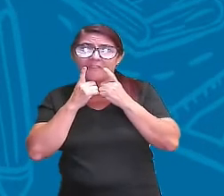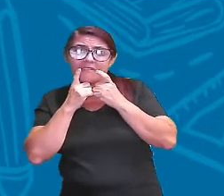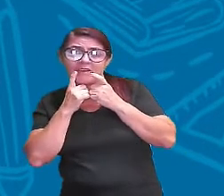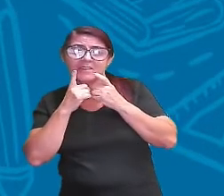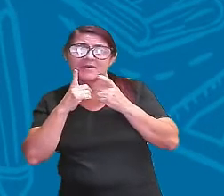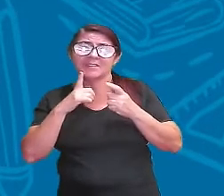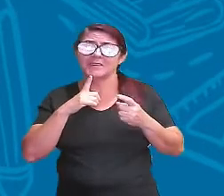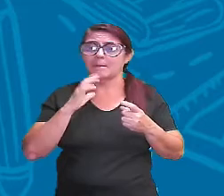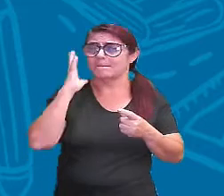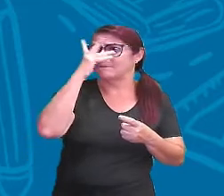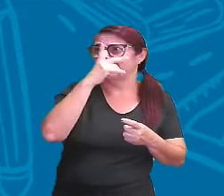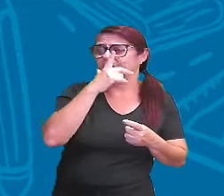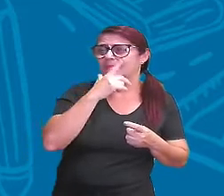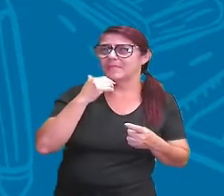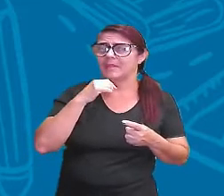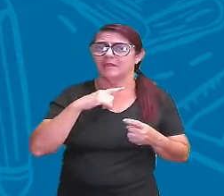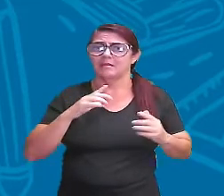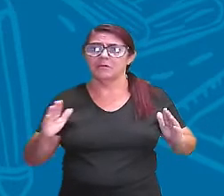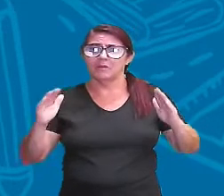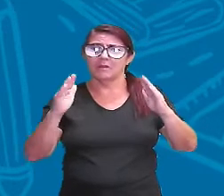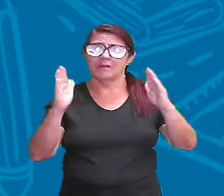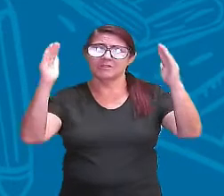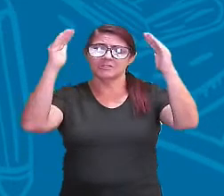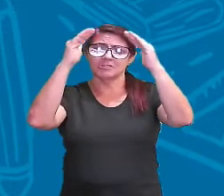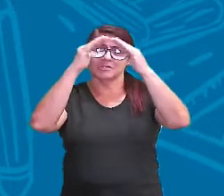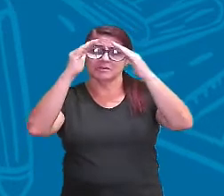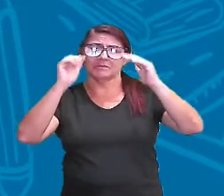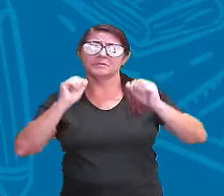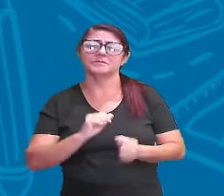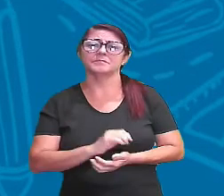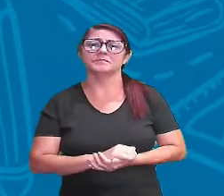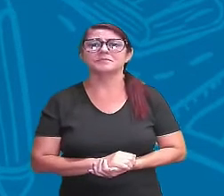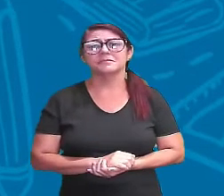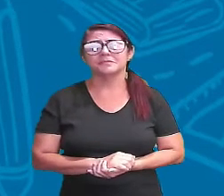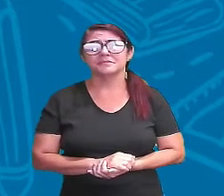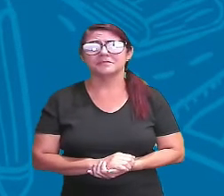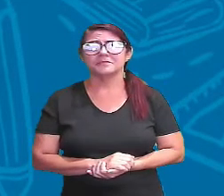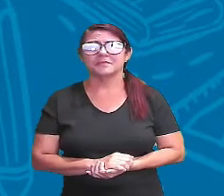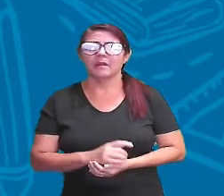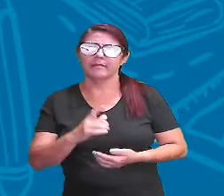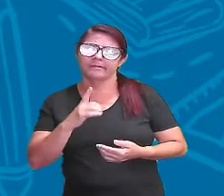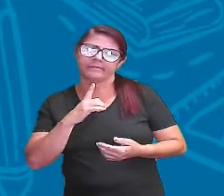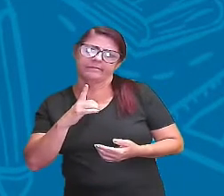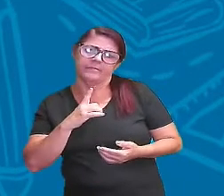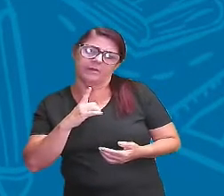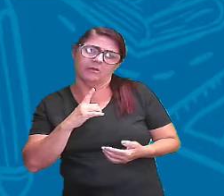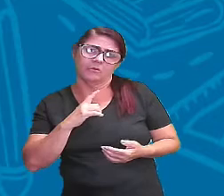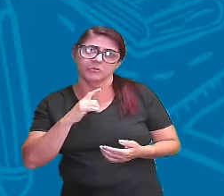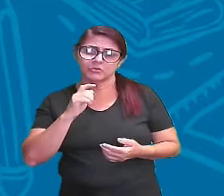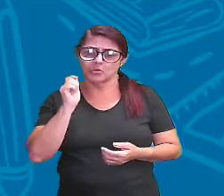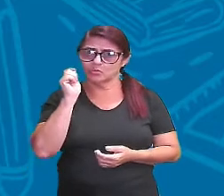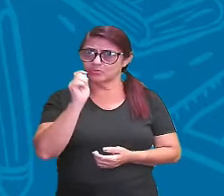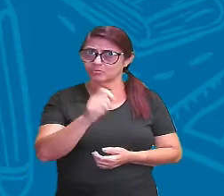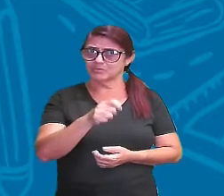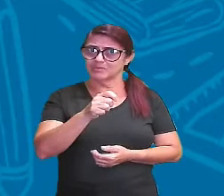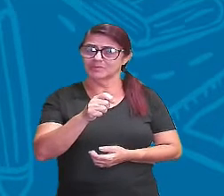um castelo. Então, a gente vai ver aí os tipos de contos. Temos contos de